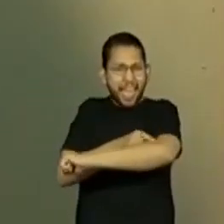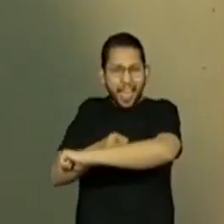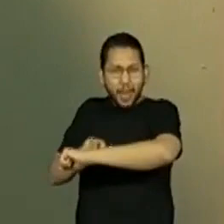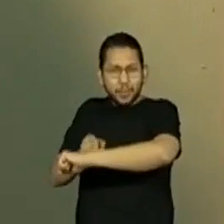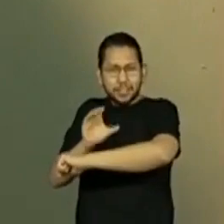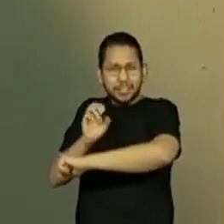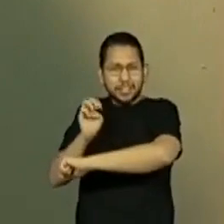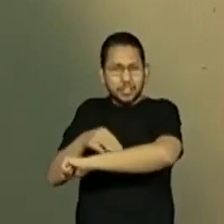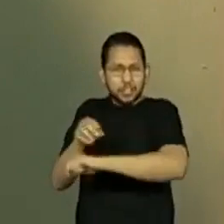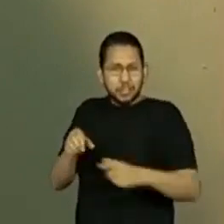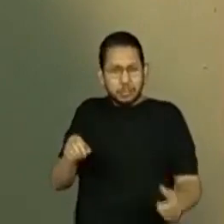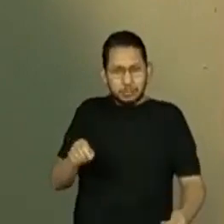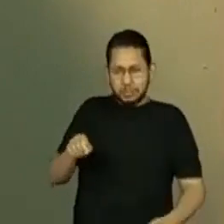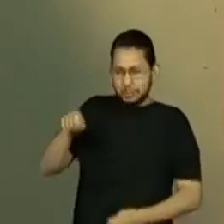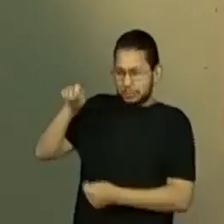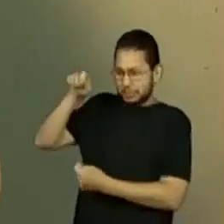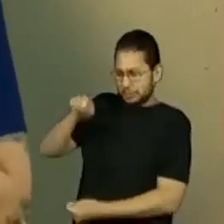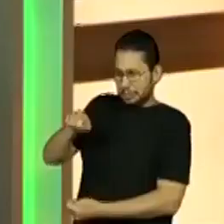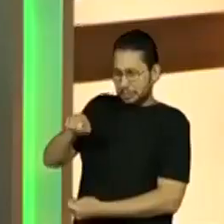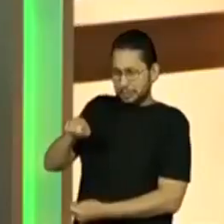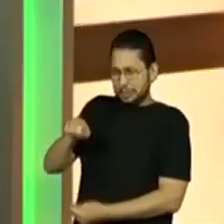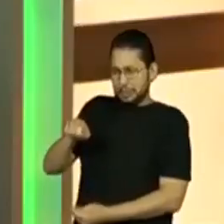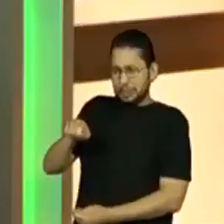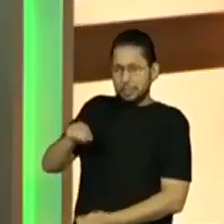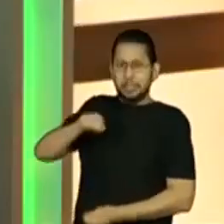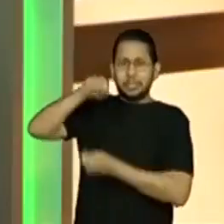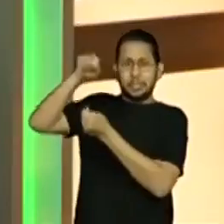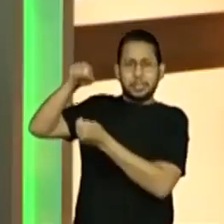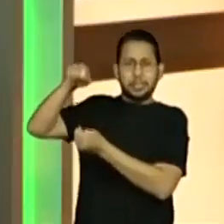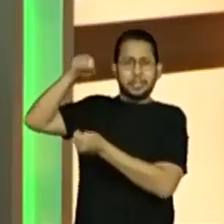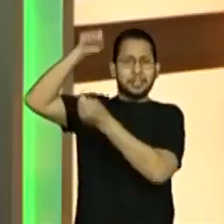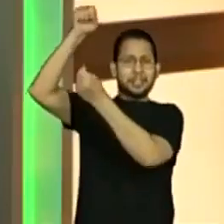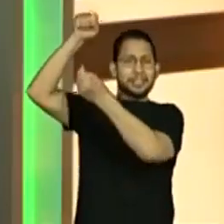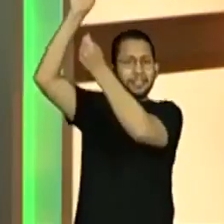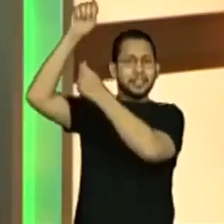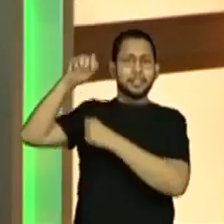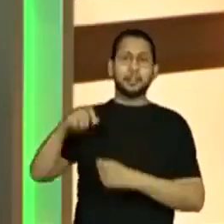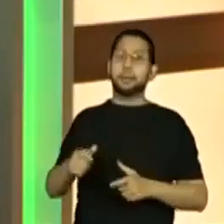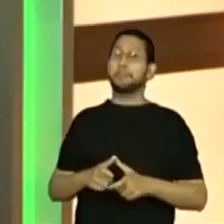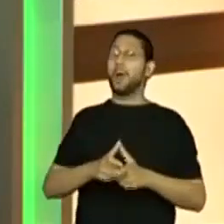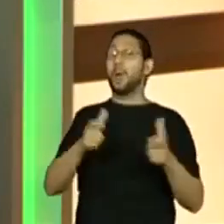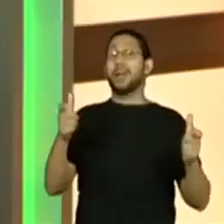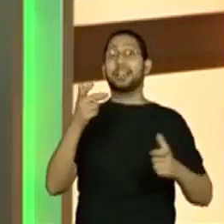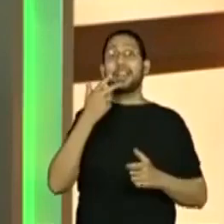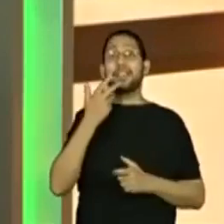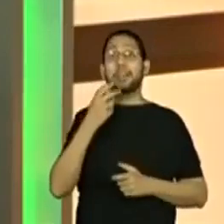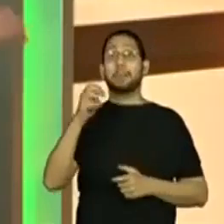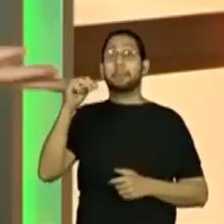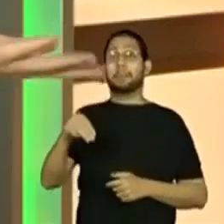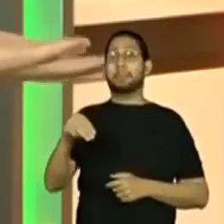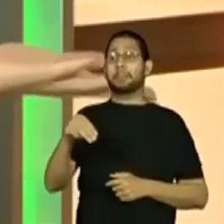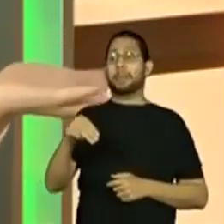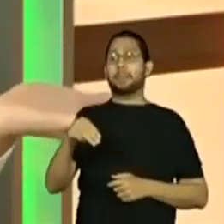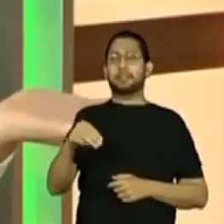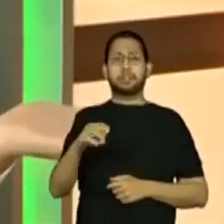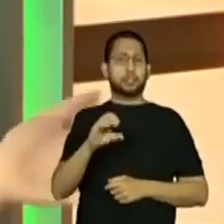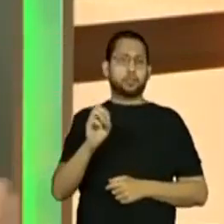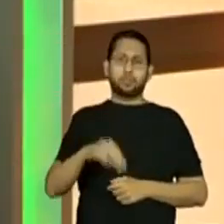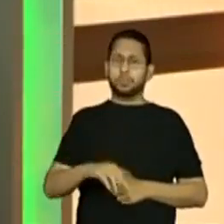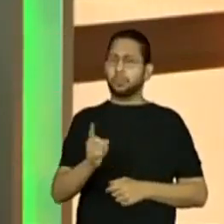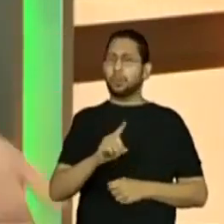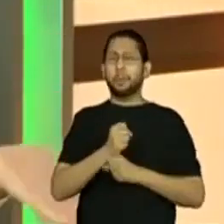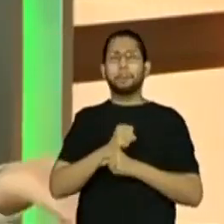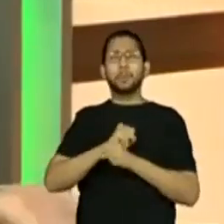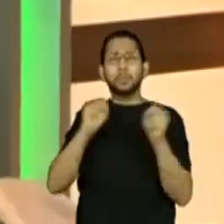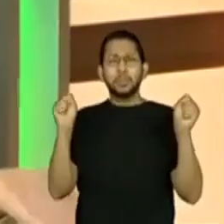600 metros? Meu Deus! Todos estão colocando que são metros. Ele não tem centímetros, então ia ficar muito impossível, né,